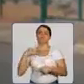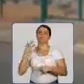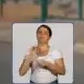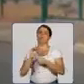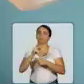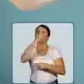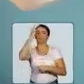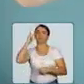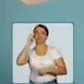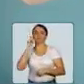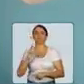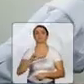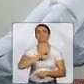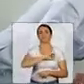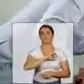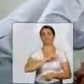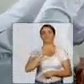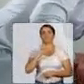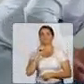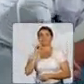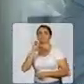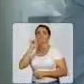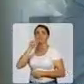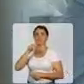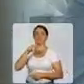cuidar das pessoas.